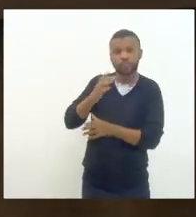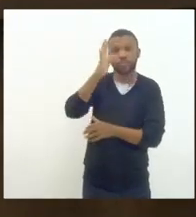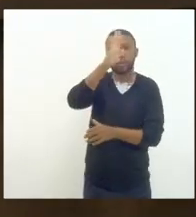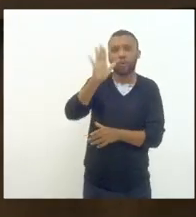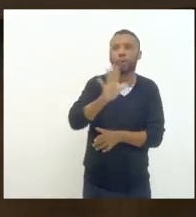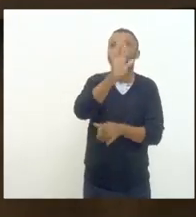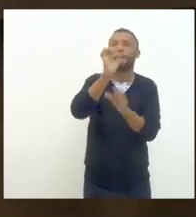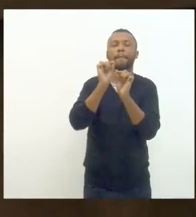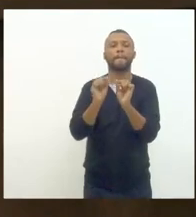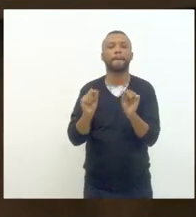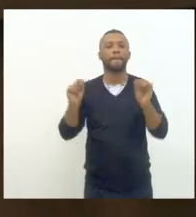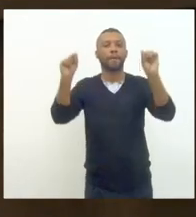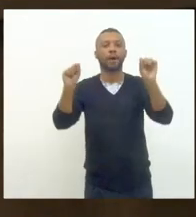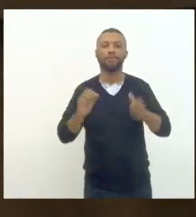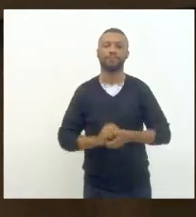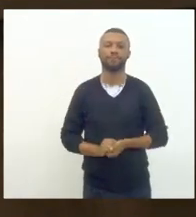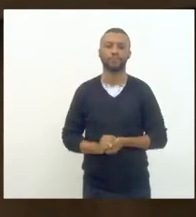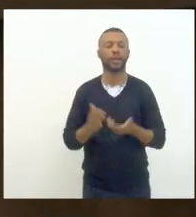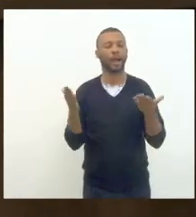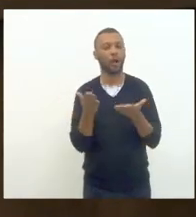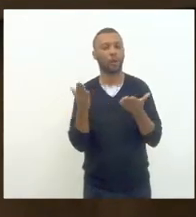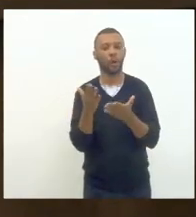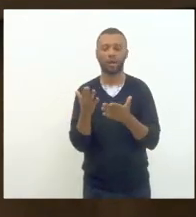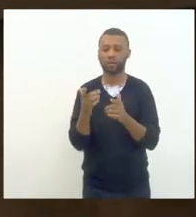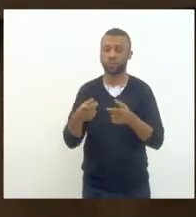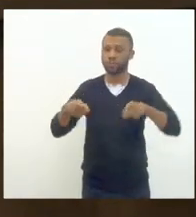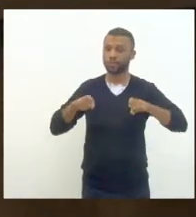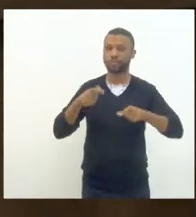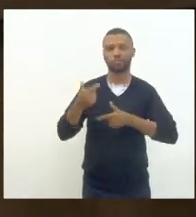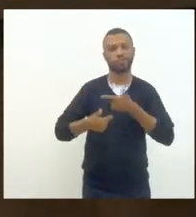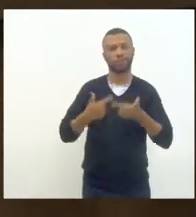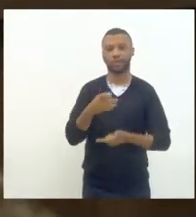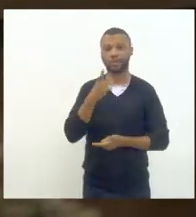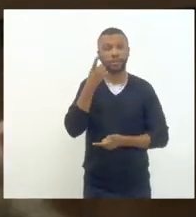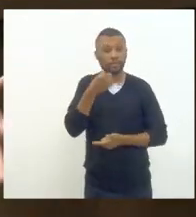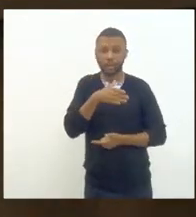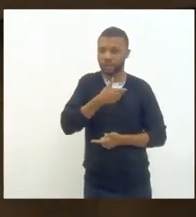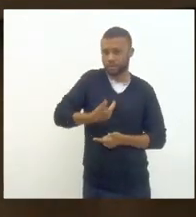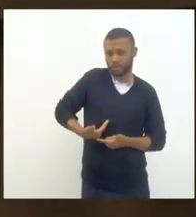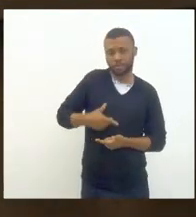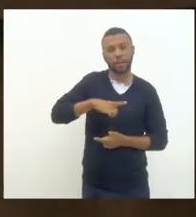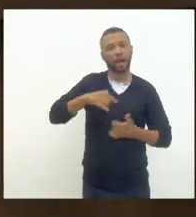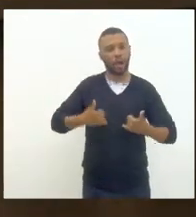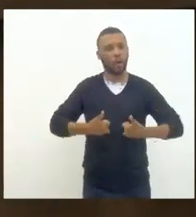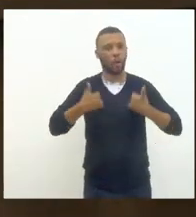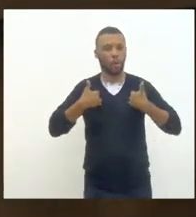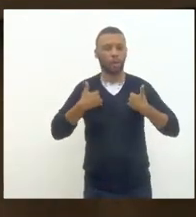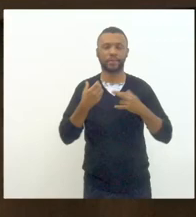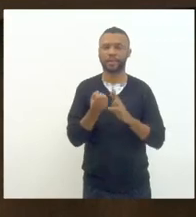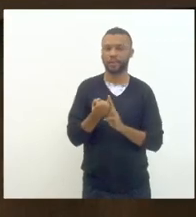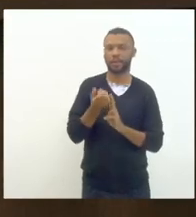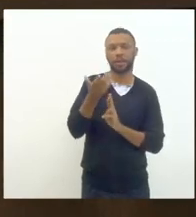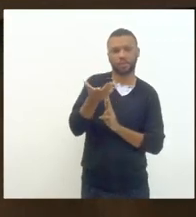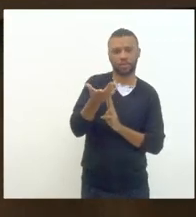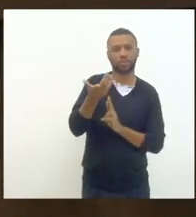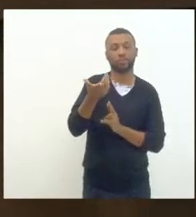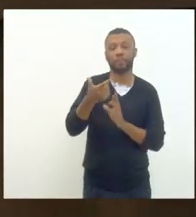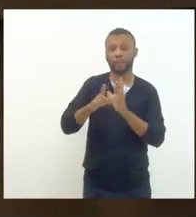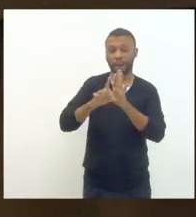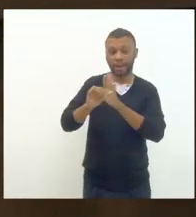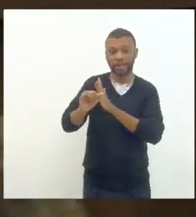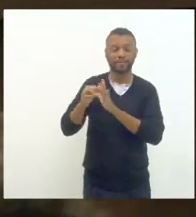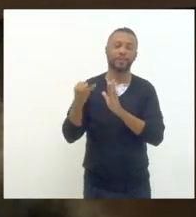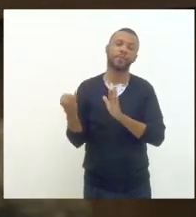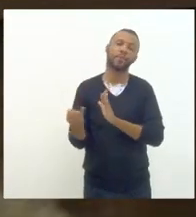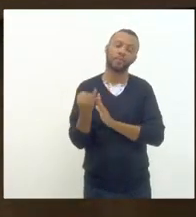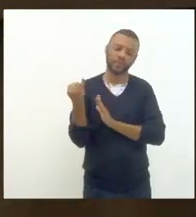nacional, agora no exercício do mandato de deputado estadual, ter a honra de ter sido relator de uma lei